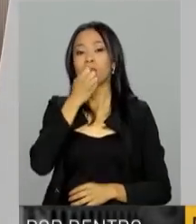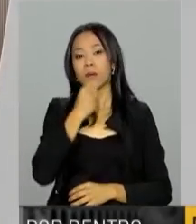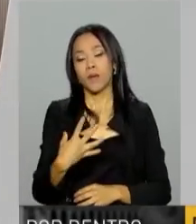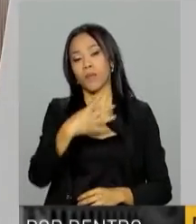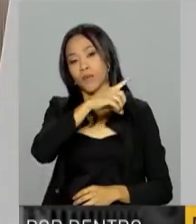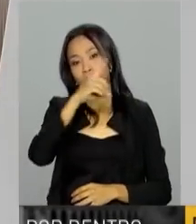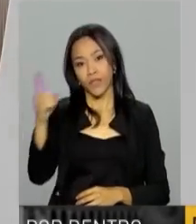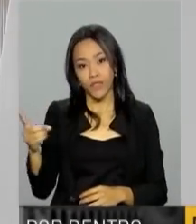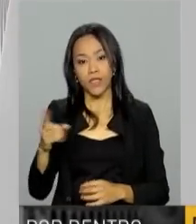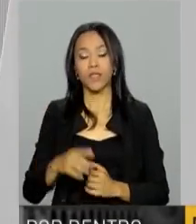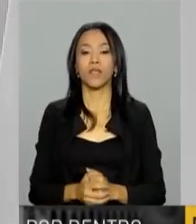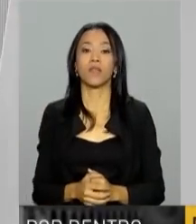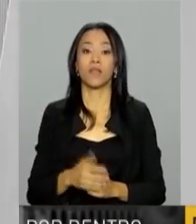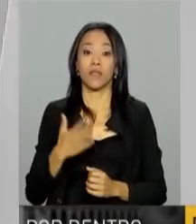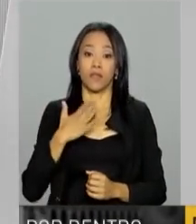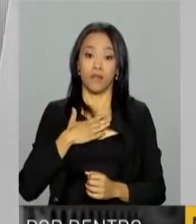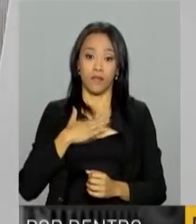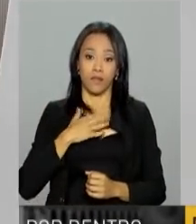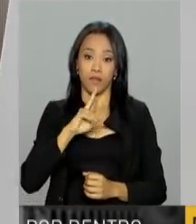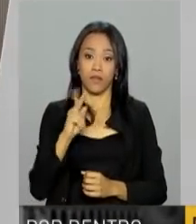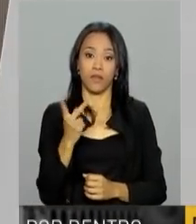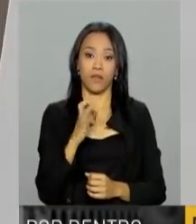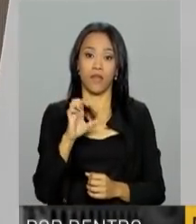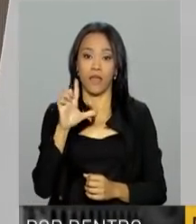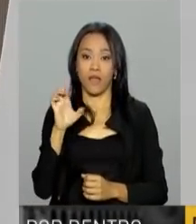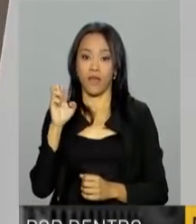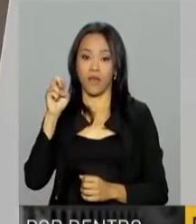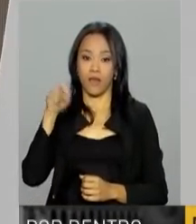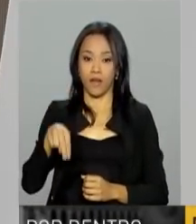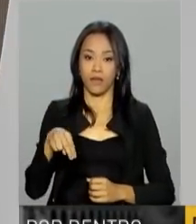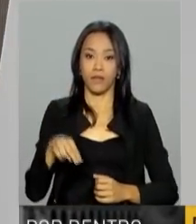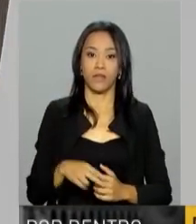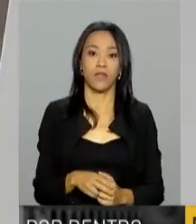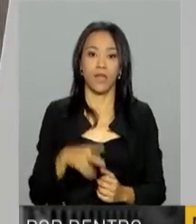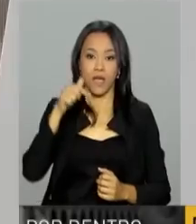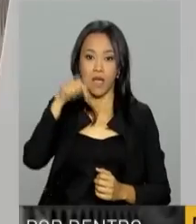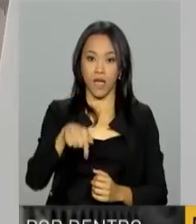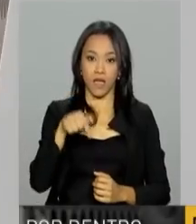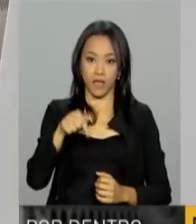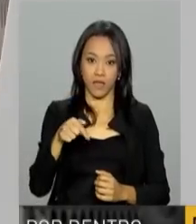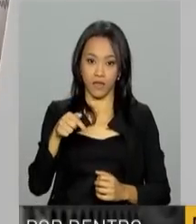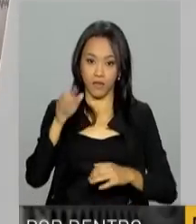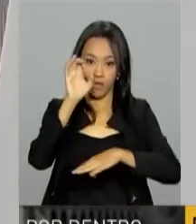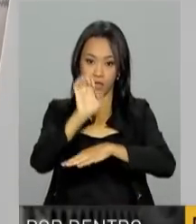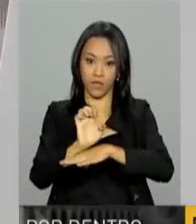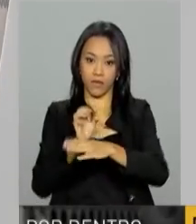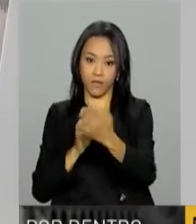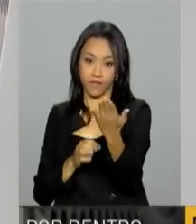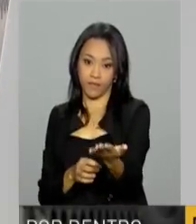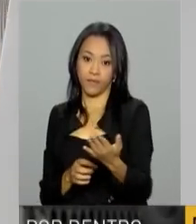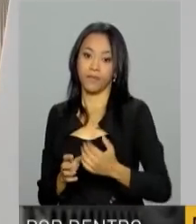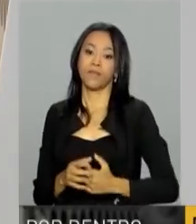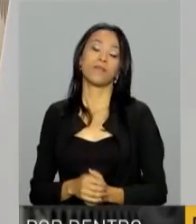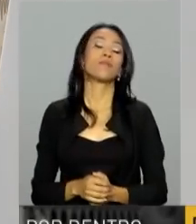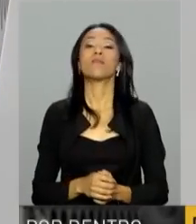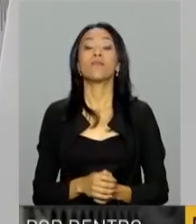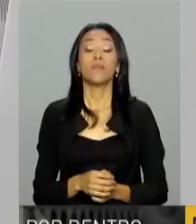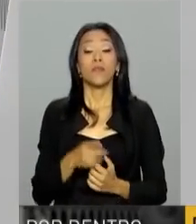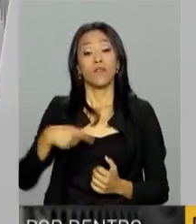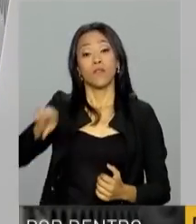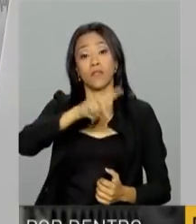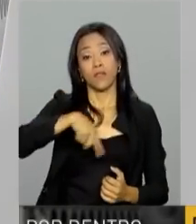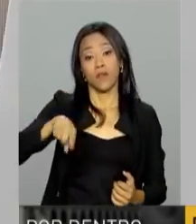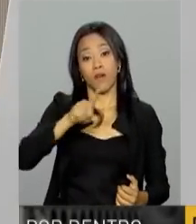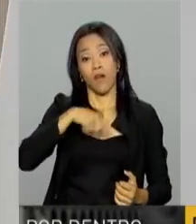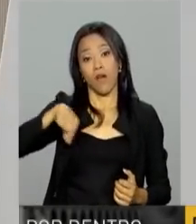karla eu sou ellen ferreira da rádio tropical fm 94,1 aqui de boa vista pois é a ministra como todos sabemos